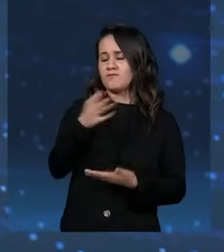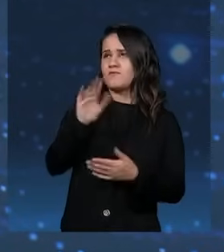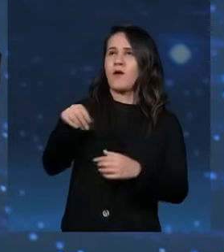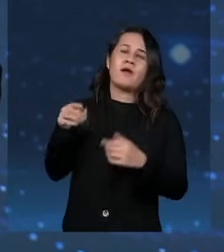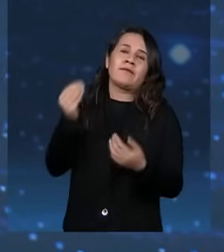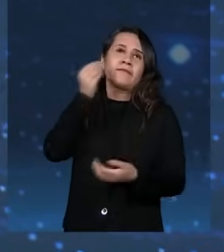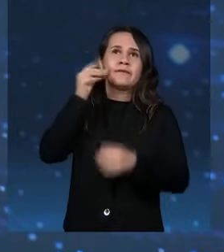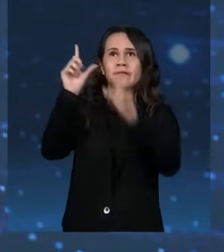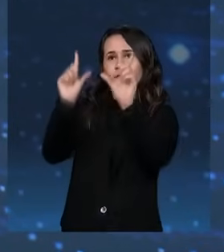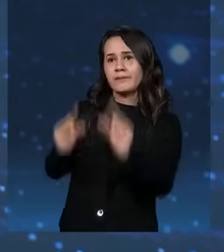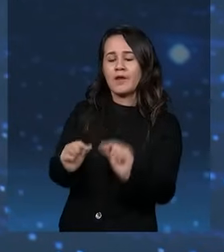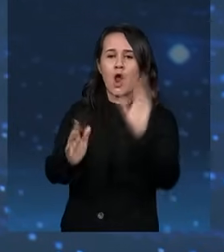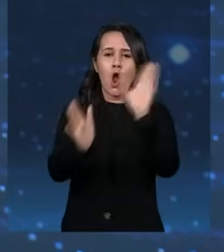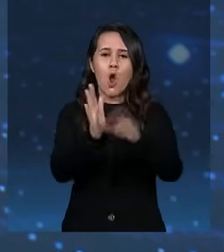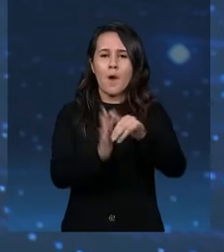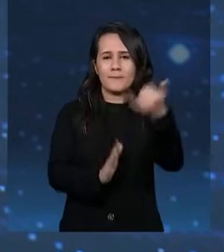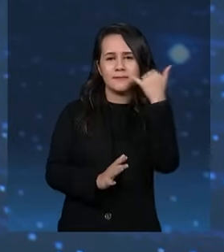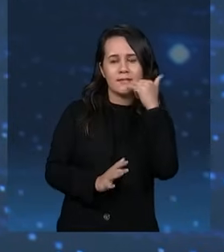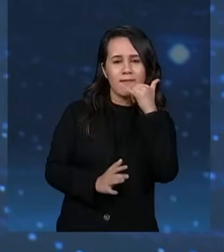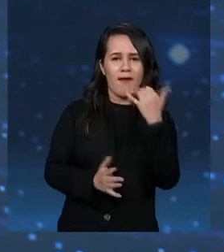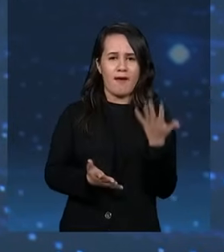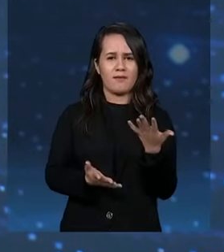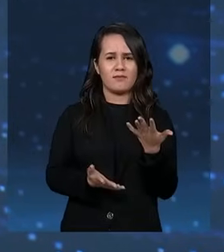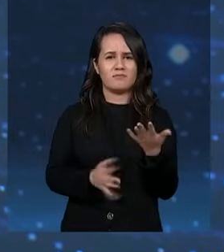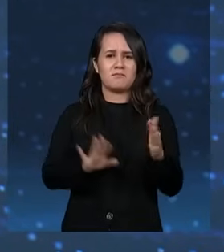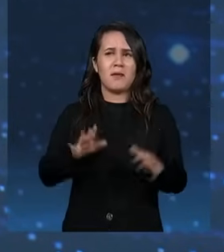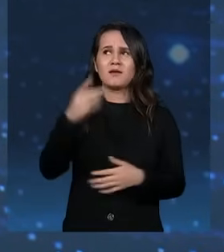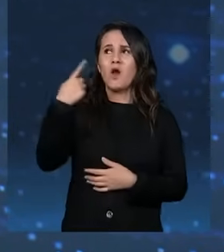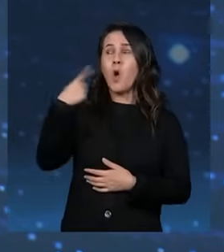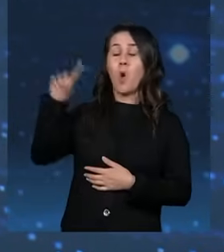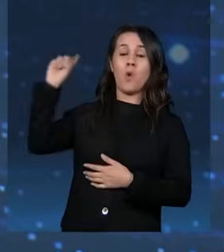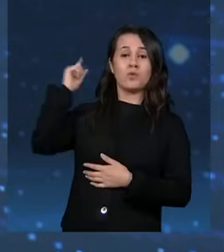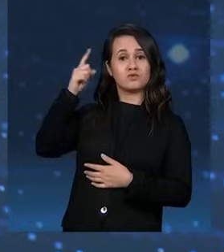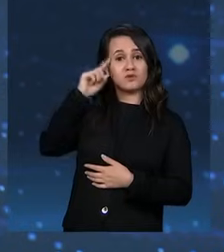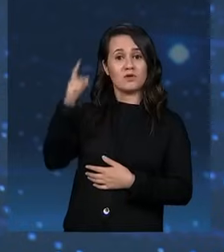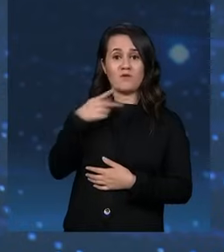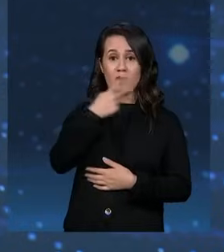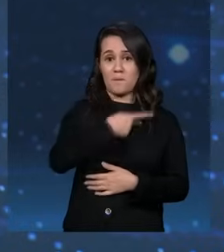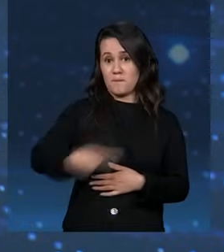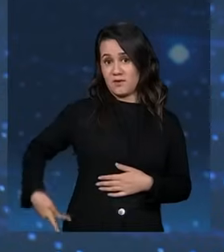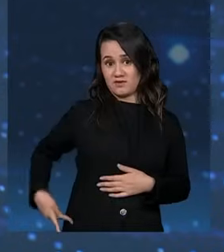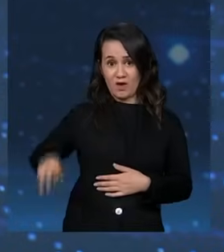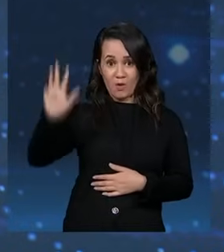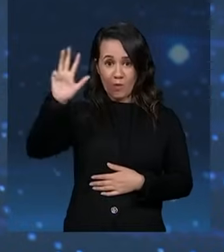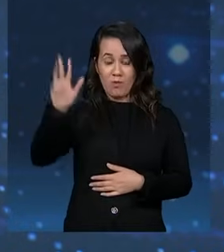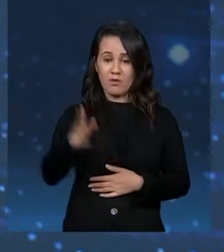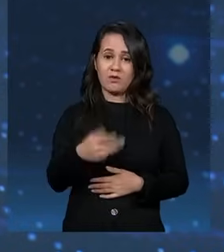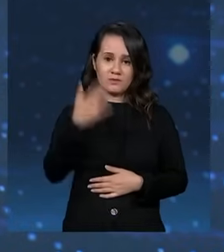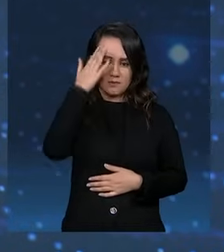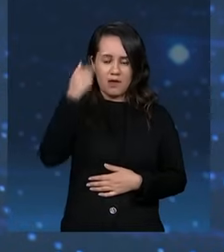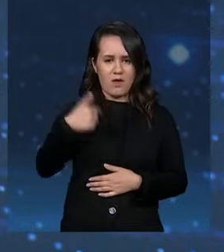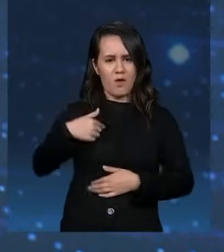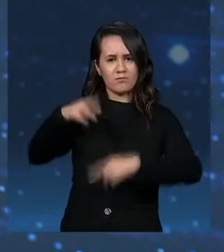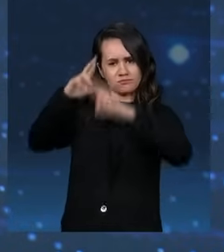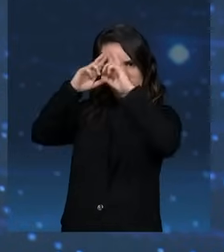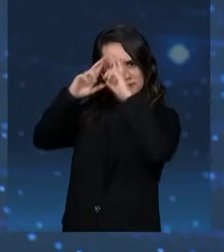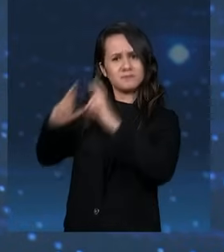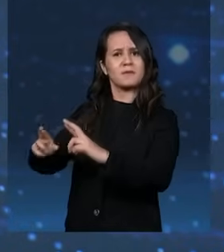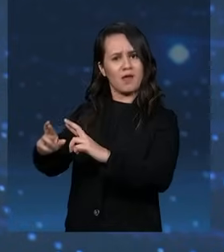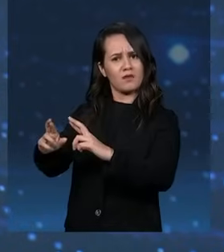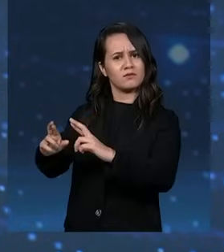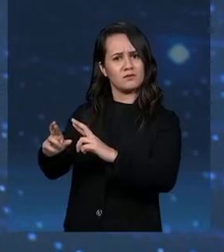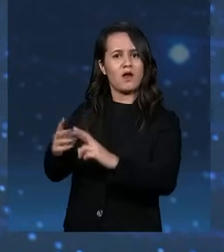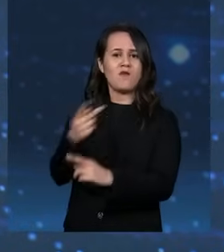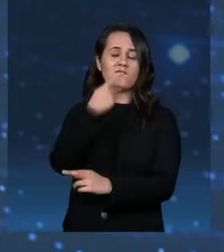vou diminuir o roubo de telefone celular se até outro dia o nosso querido presidente Lula porque eu tenho maior respeito